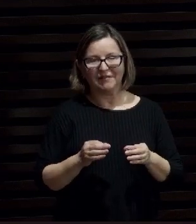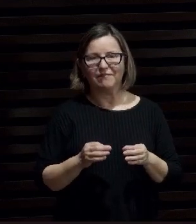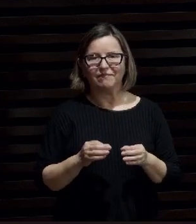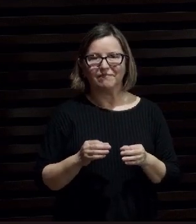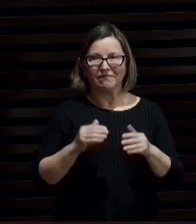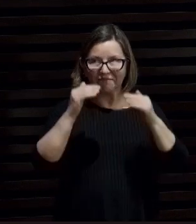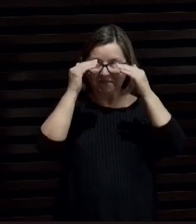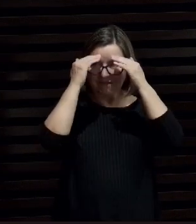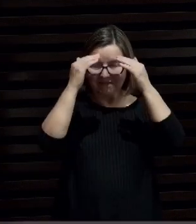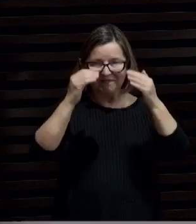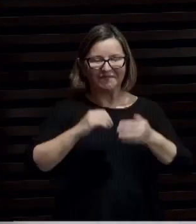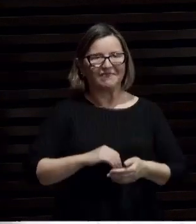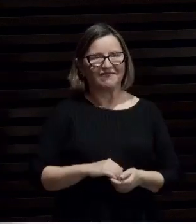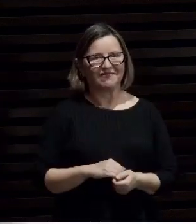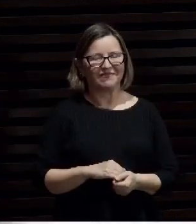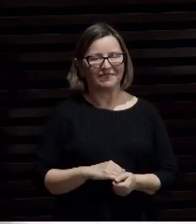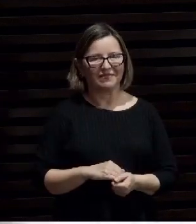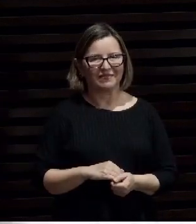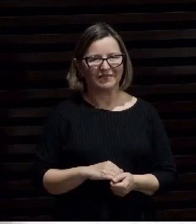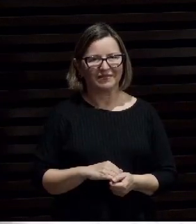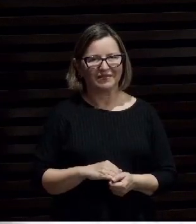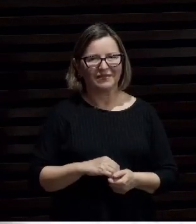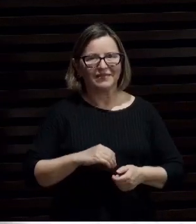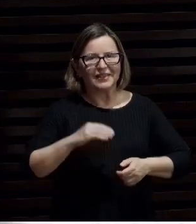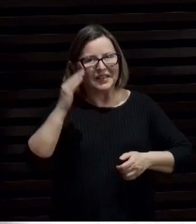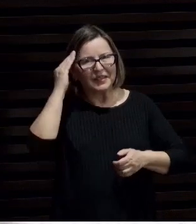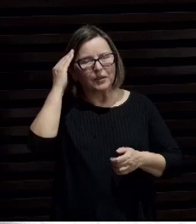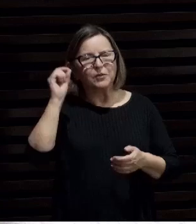observeis. Meus irmãos, sabe o que é novo nascimento?